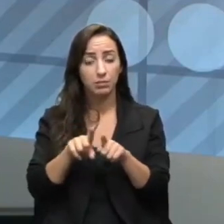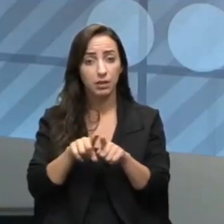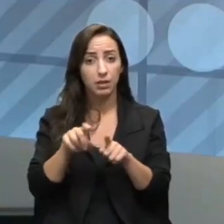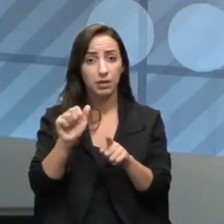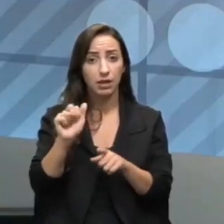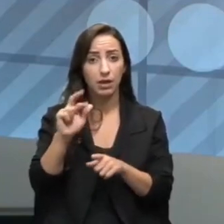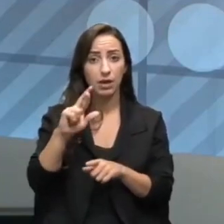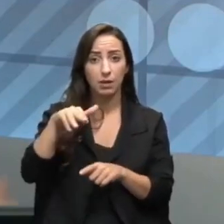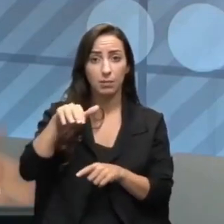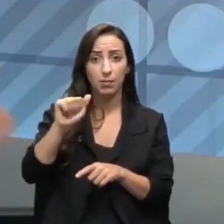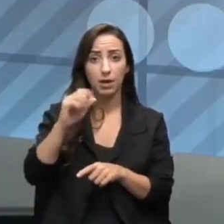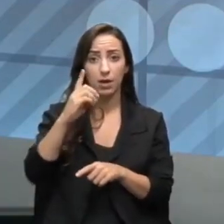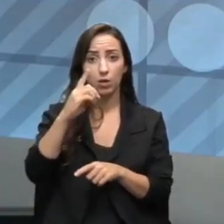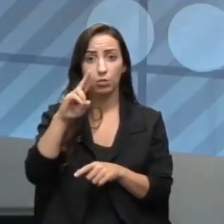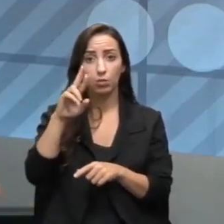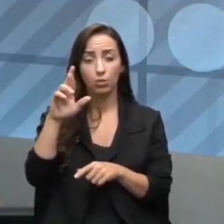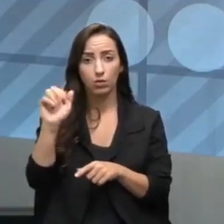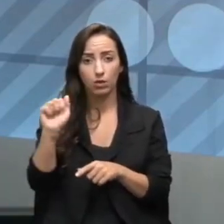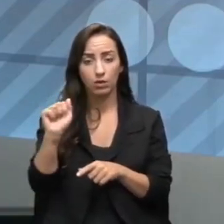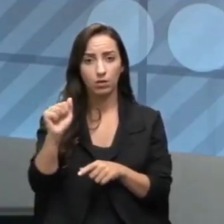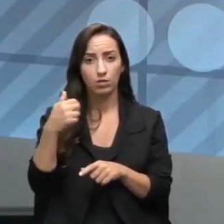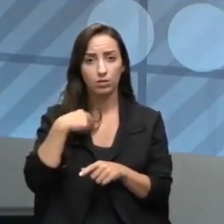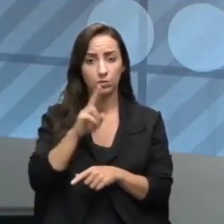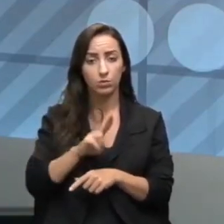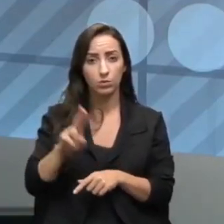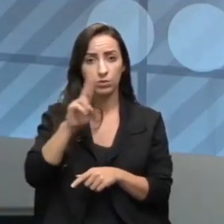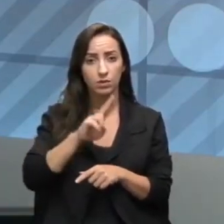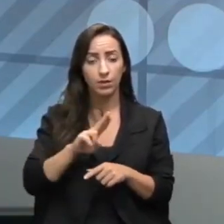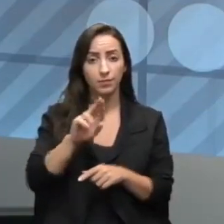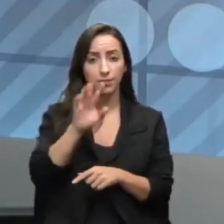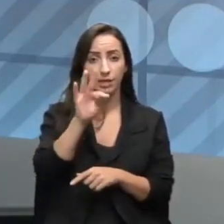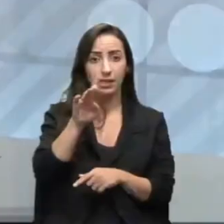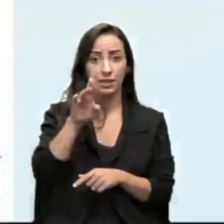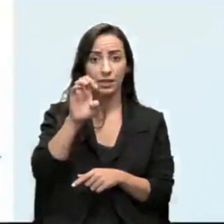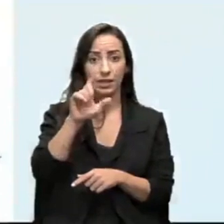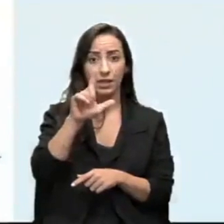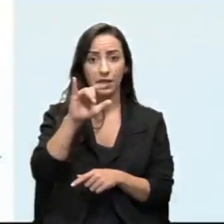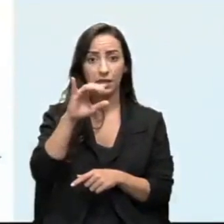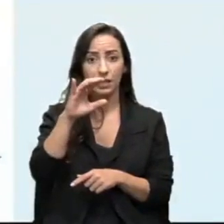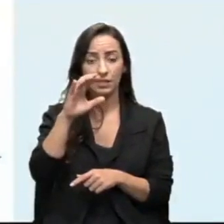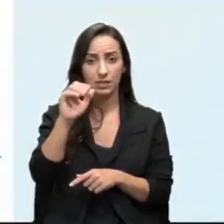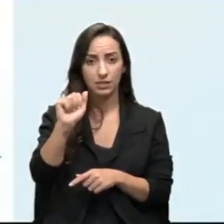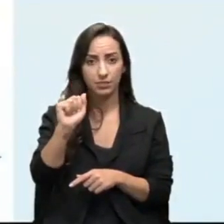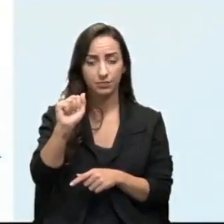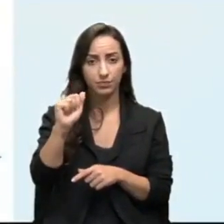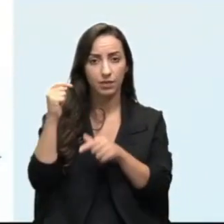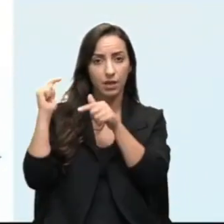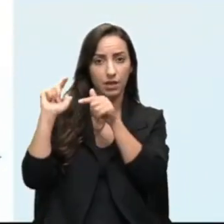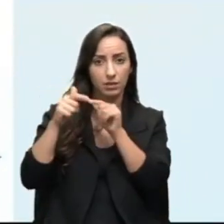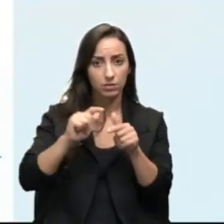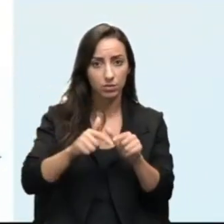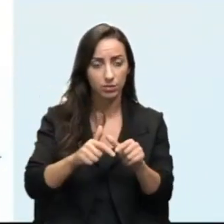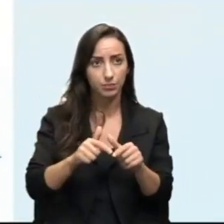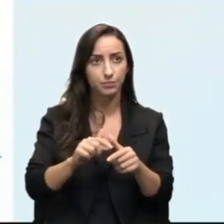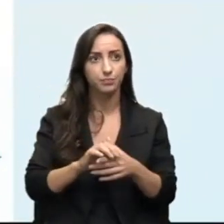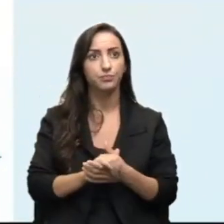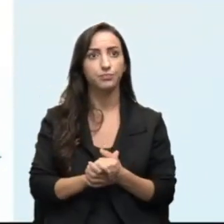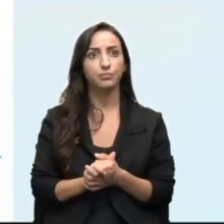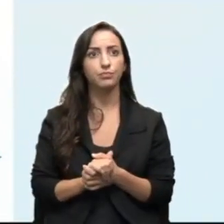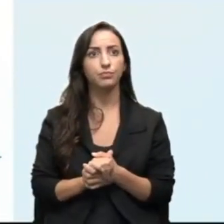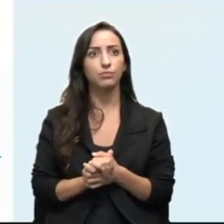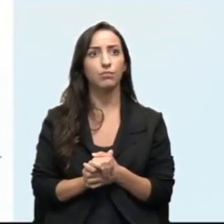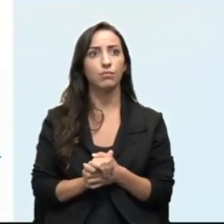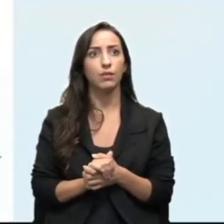as combatem, nós vamos usar o modelo de treliça clássica, que trabalha com a contribuição do estribo e da